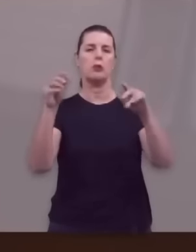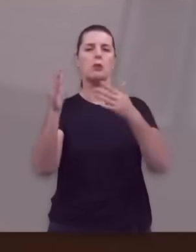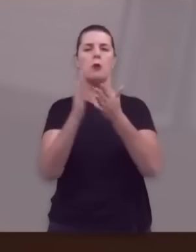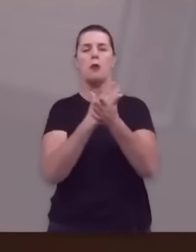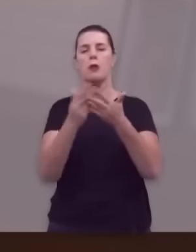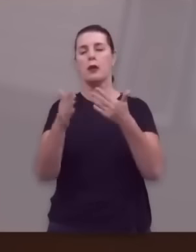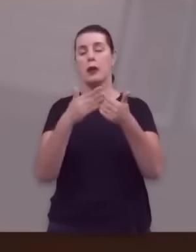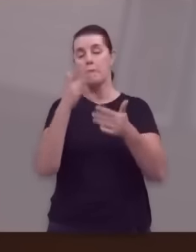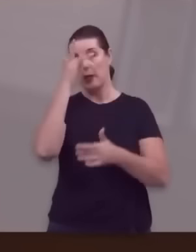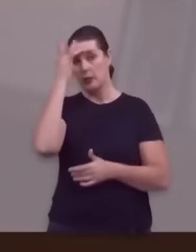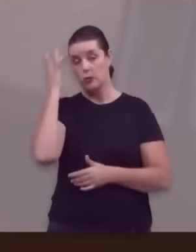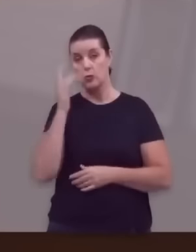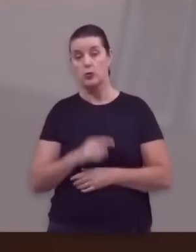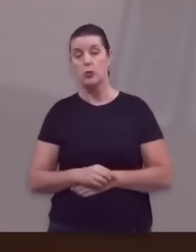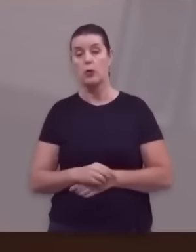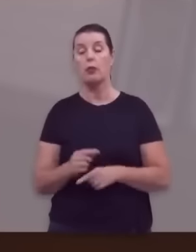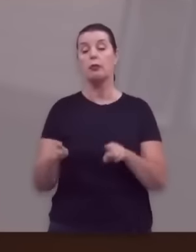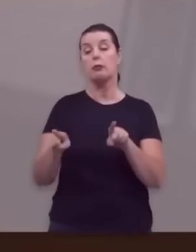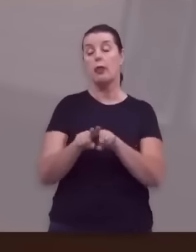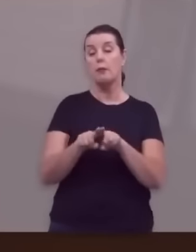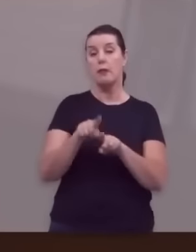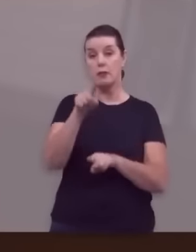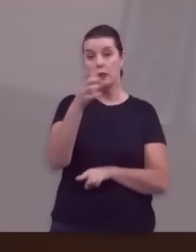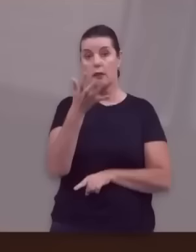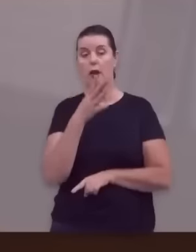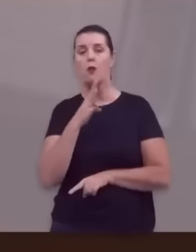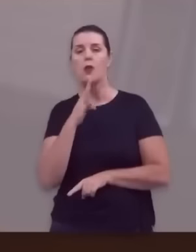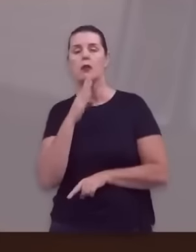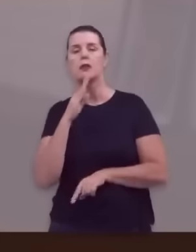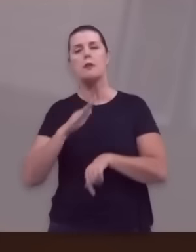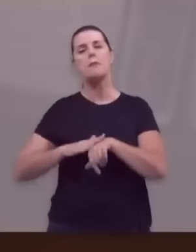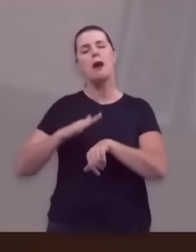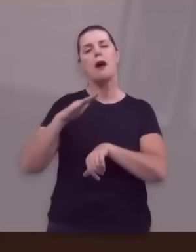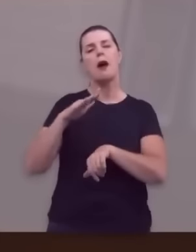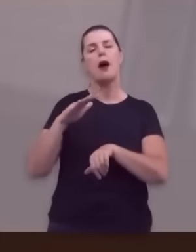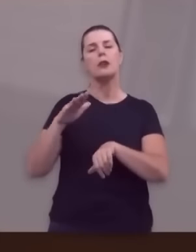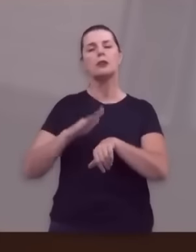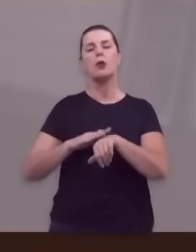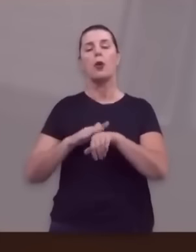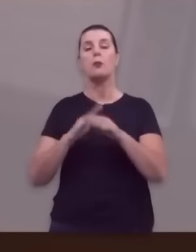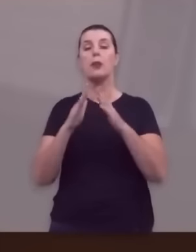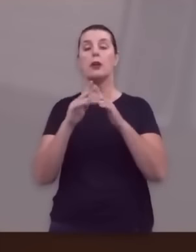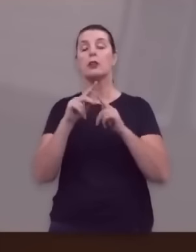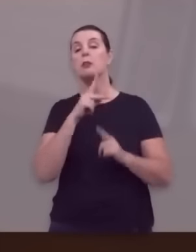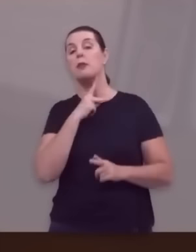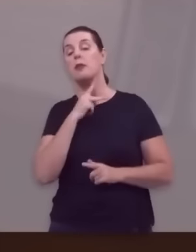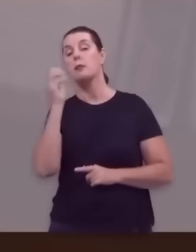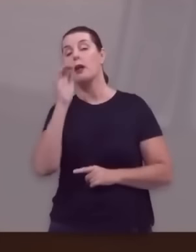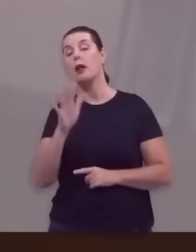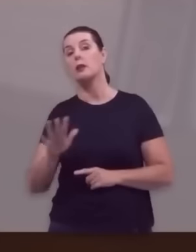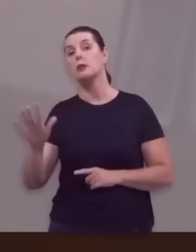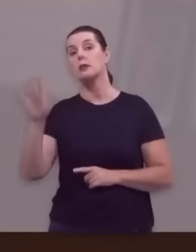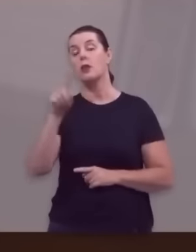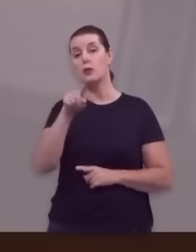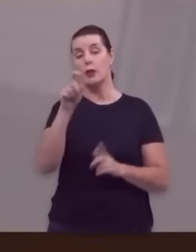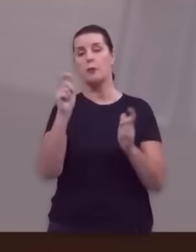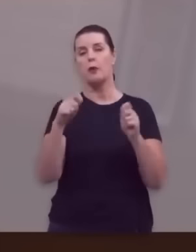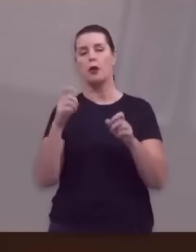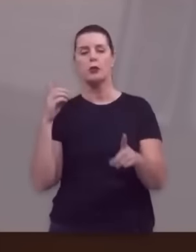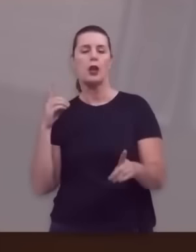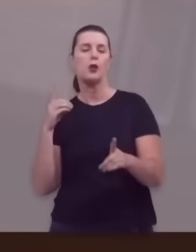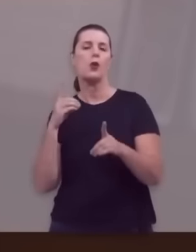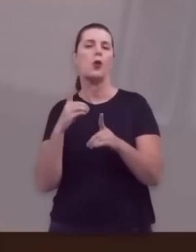quem você quiser quero falar também que se você quer conhecer um pouco mais da igreja pres Presbiteriana do Brasil você pode nos